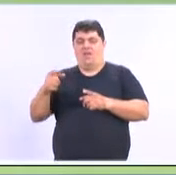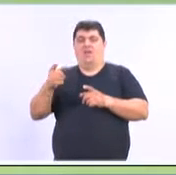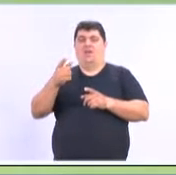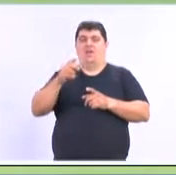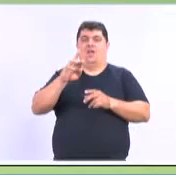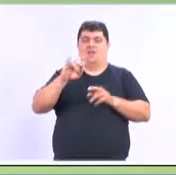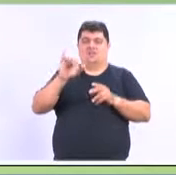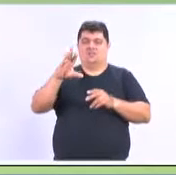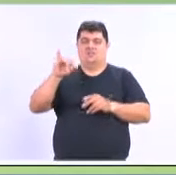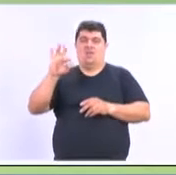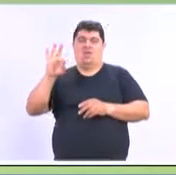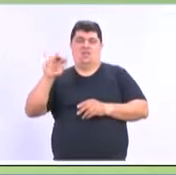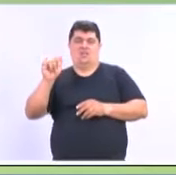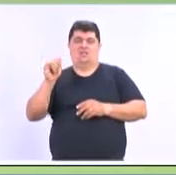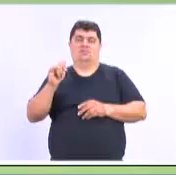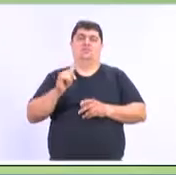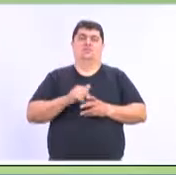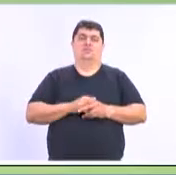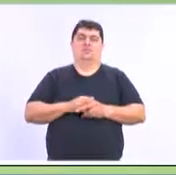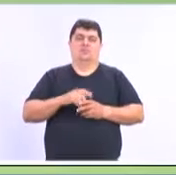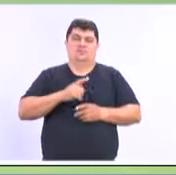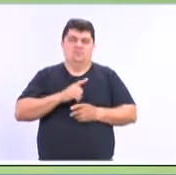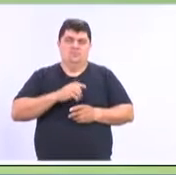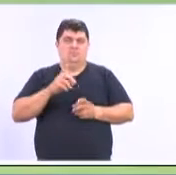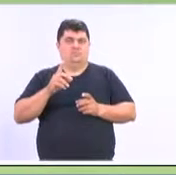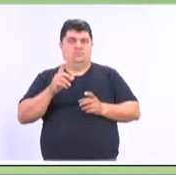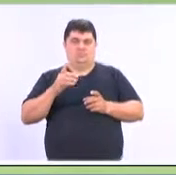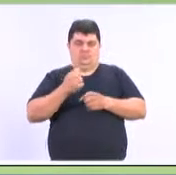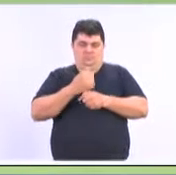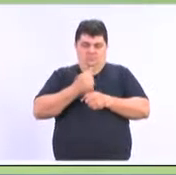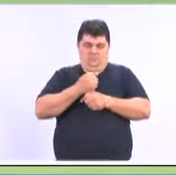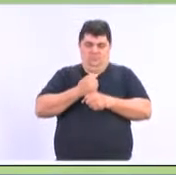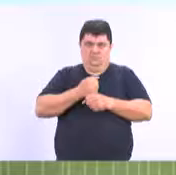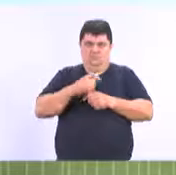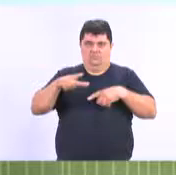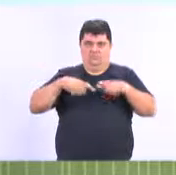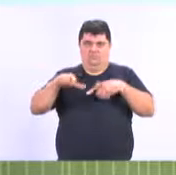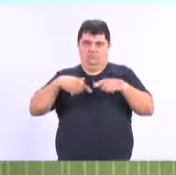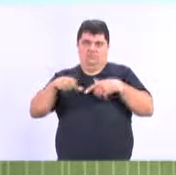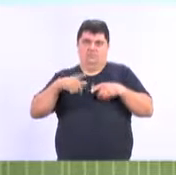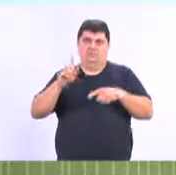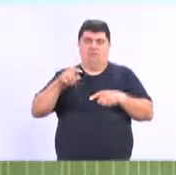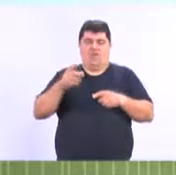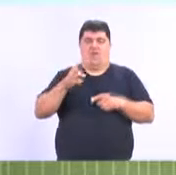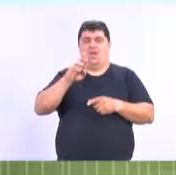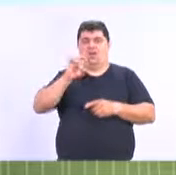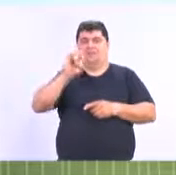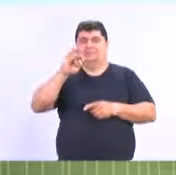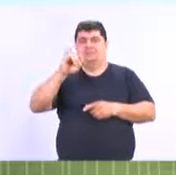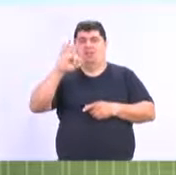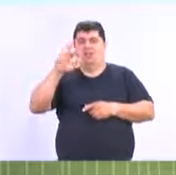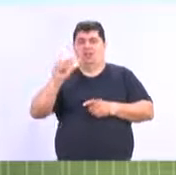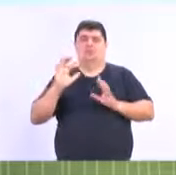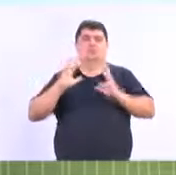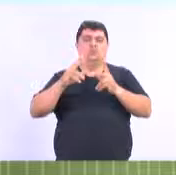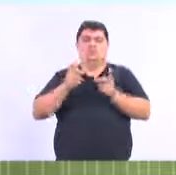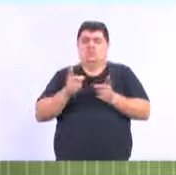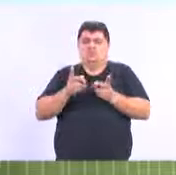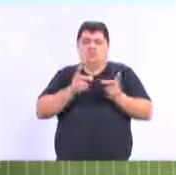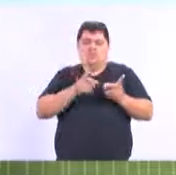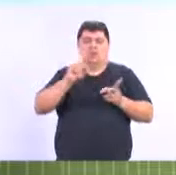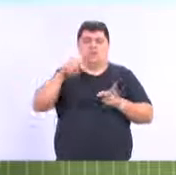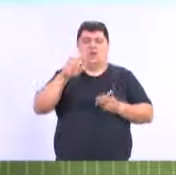são receita bruta. Se a minha empresa é um escritório de contabilidade, a prestação do serviço contábil é receita bruta. Se a minha empresa